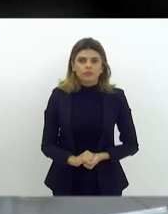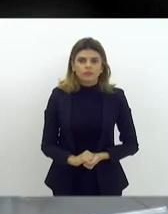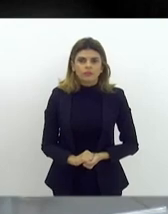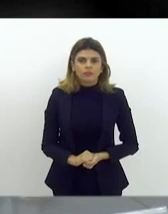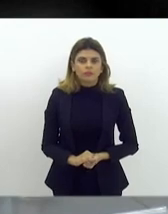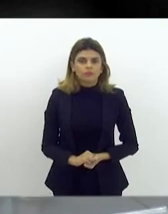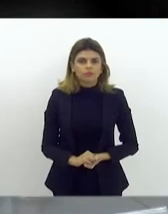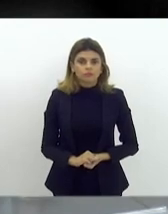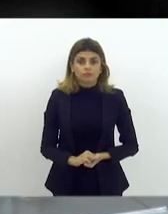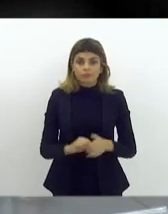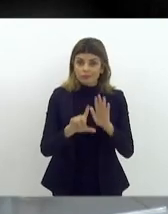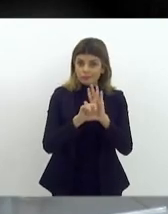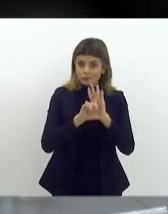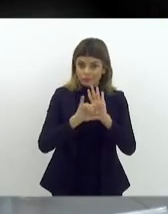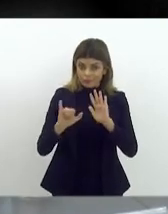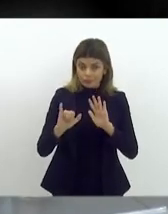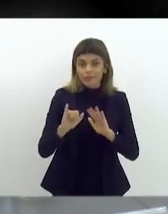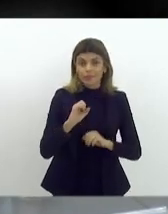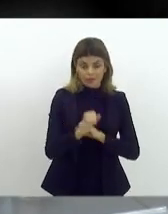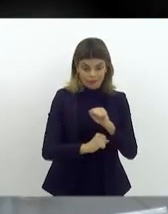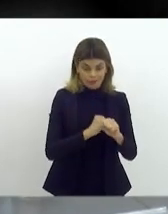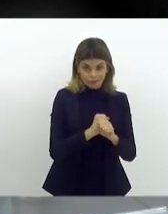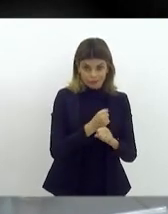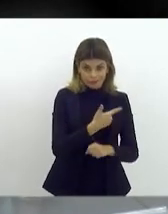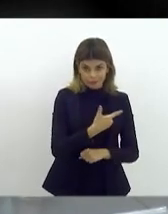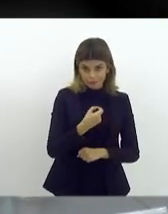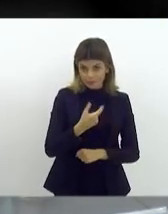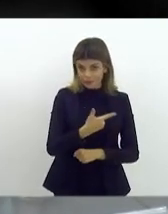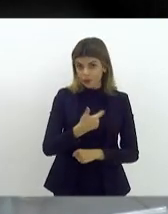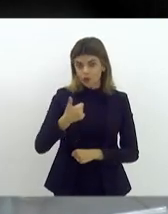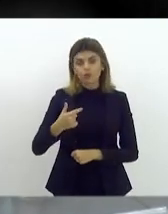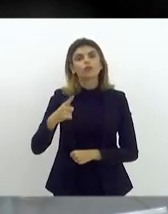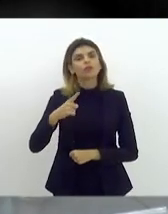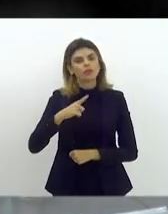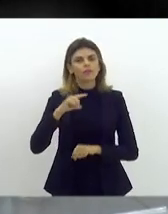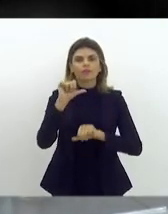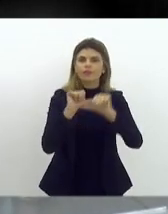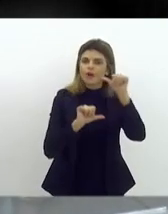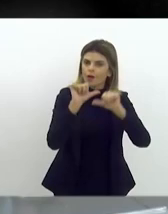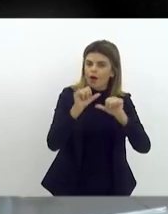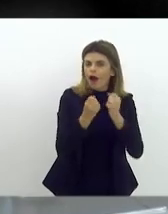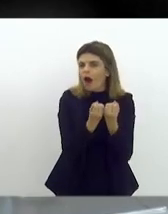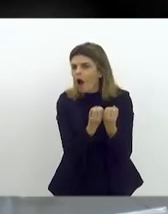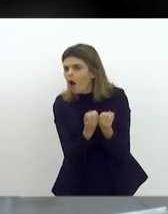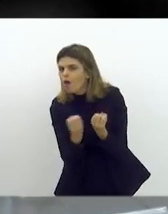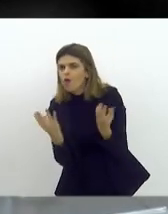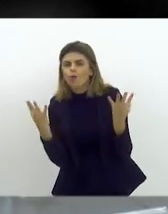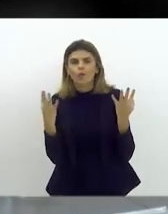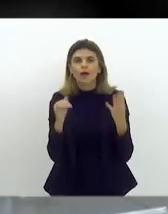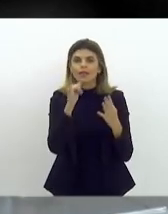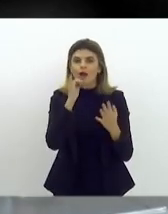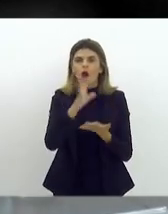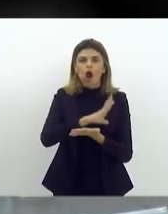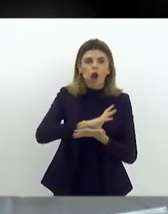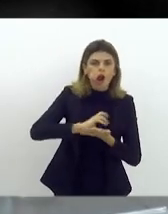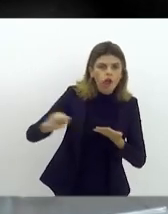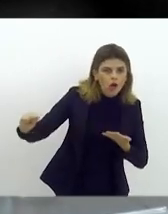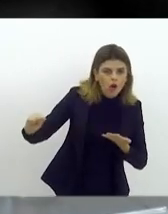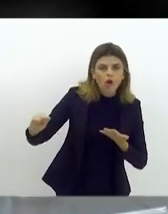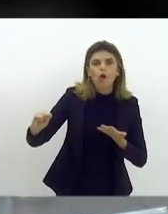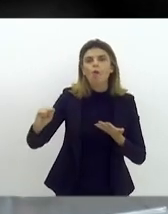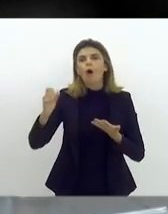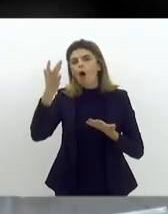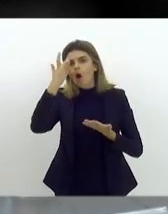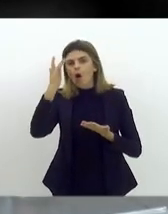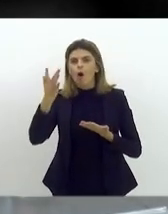e essa lei de 2021 ela também trouxe algumas alterações nos delitos de furto e de estelionato